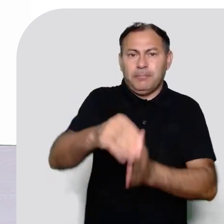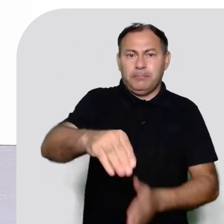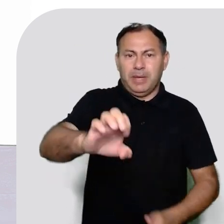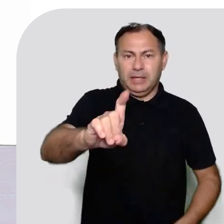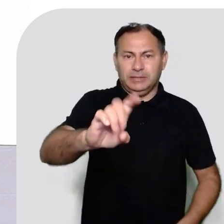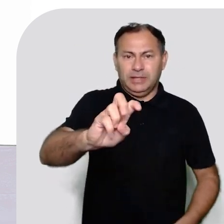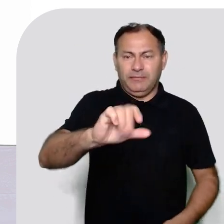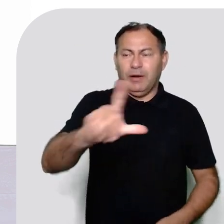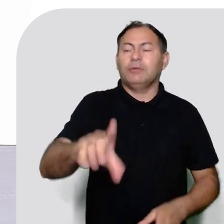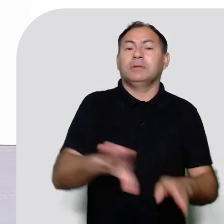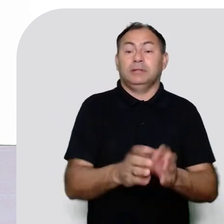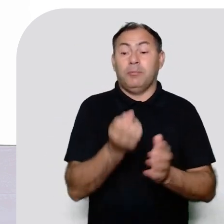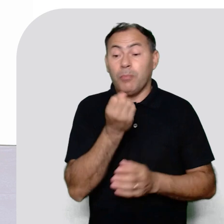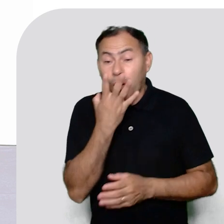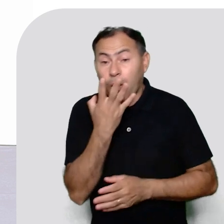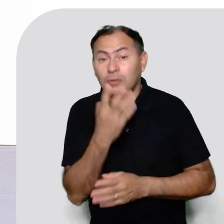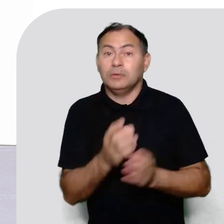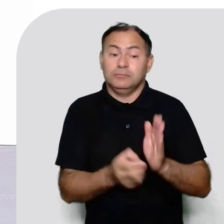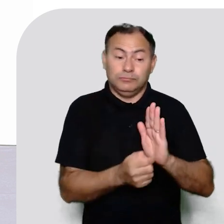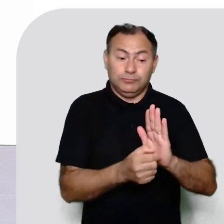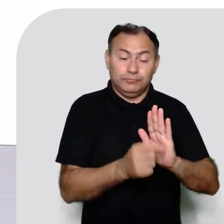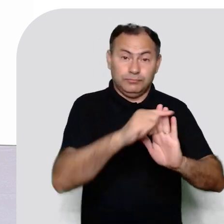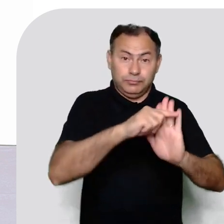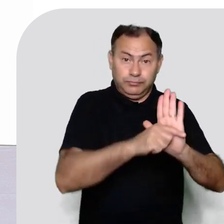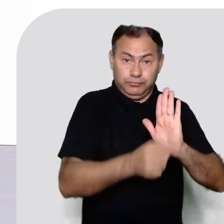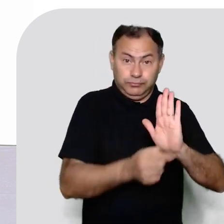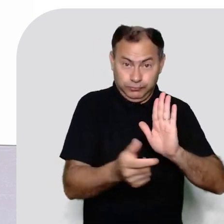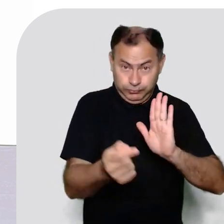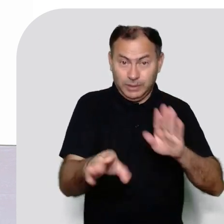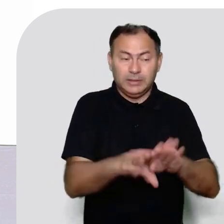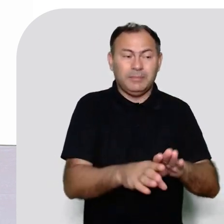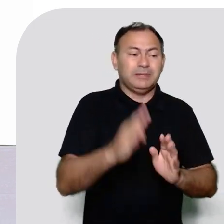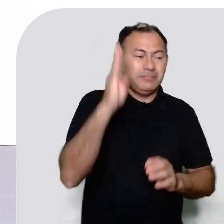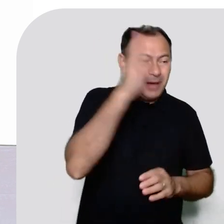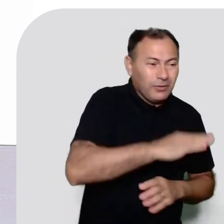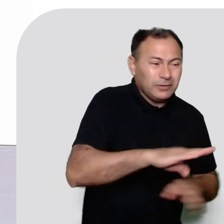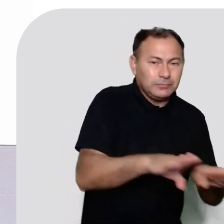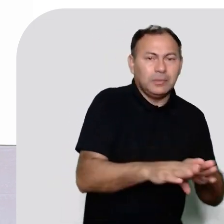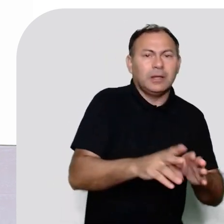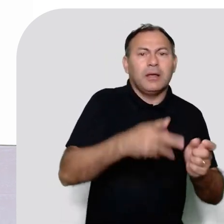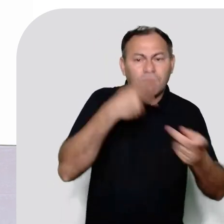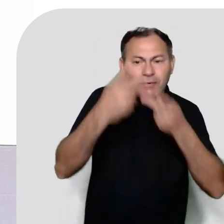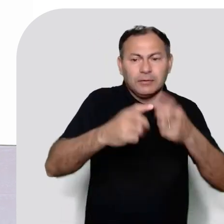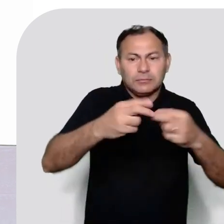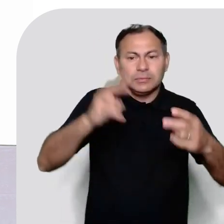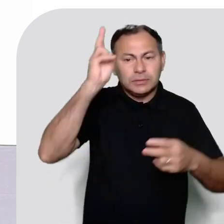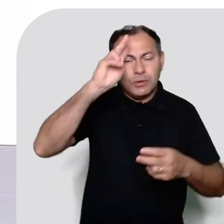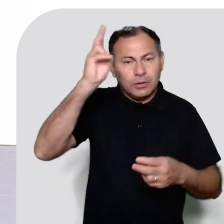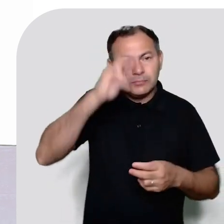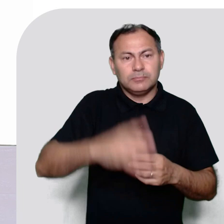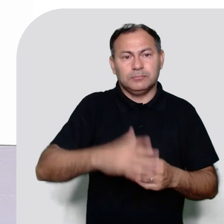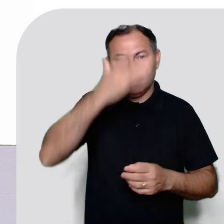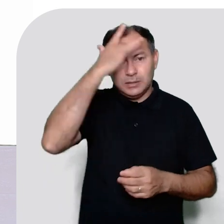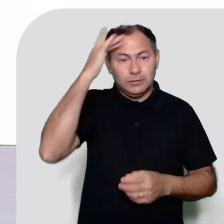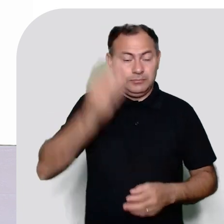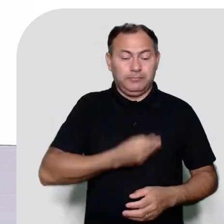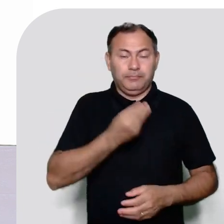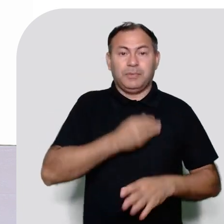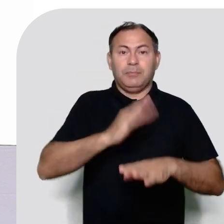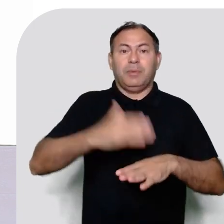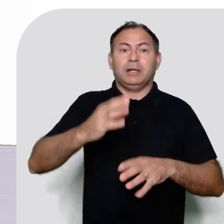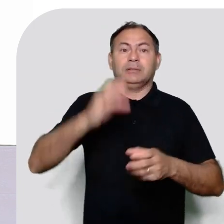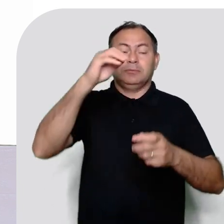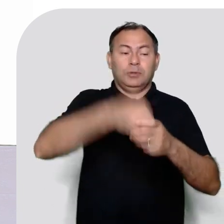e também malefícios, se nós queremos falar de uma questão histórica, um homem que vivia mais